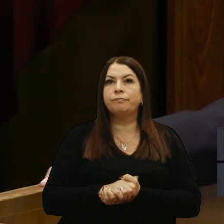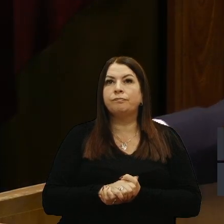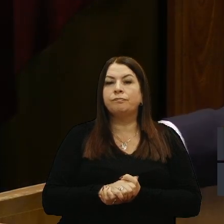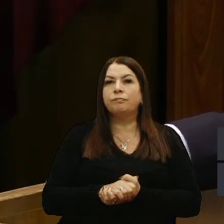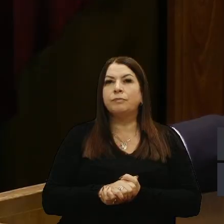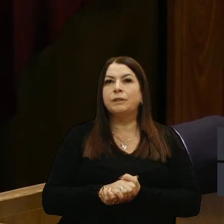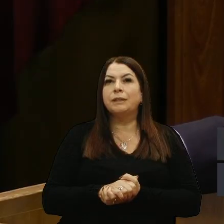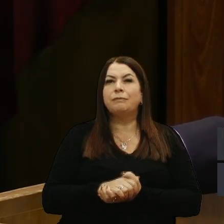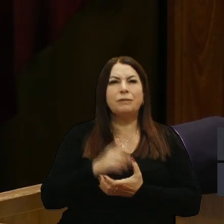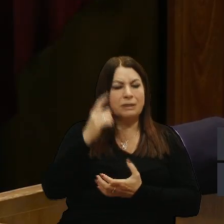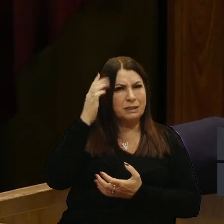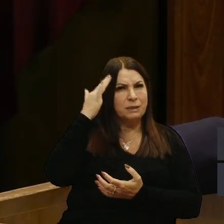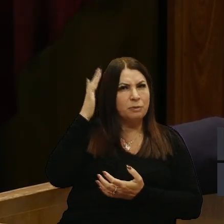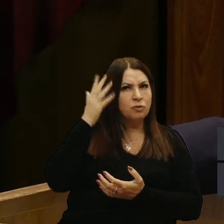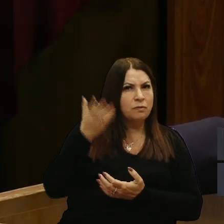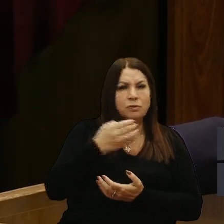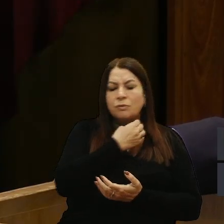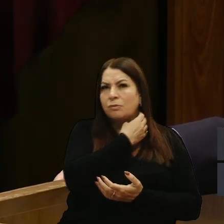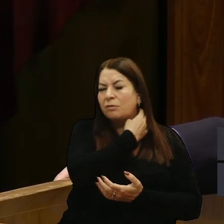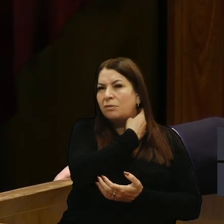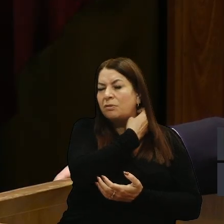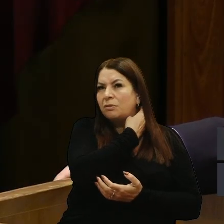Vocês tinham ideia disso?